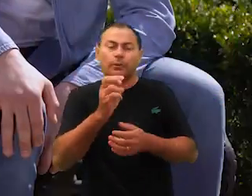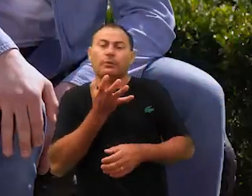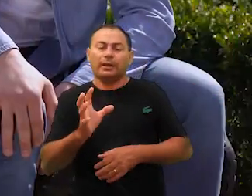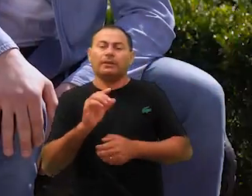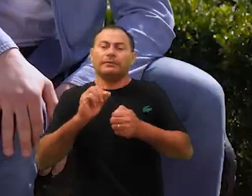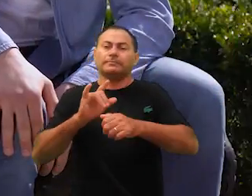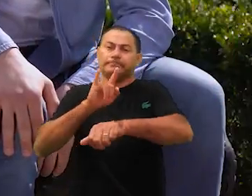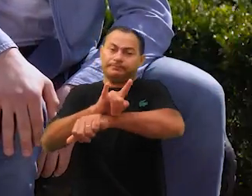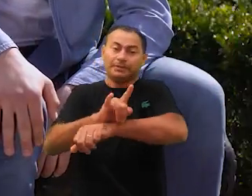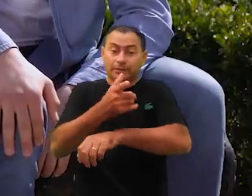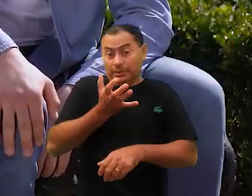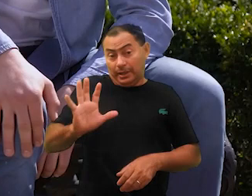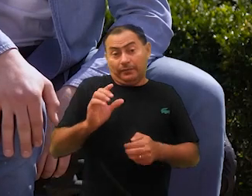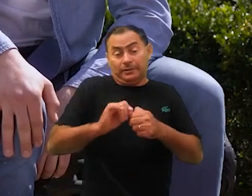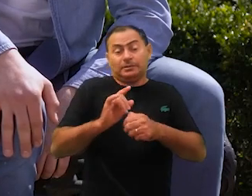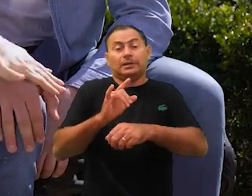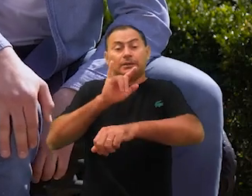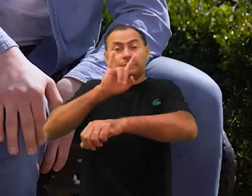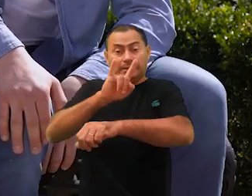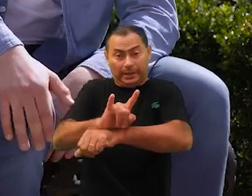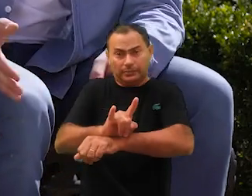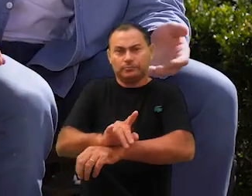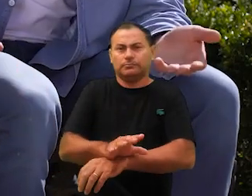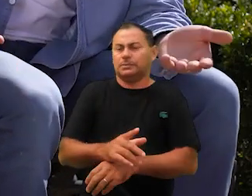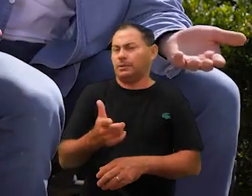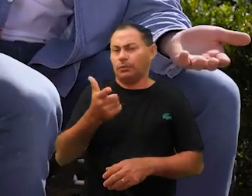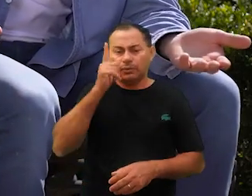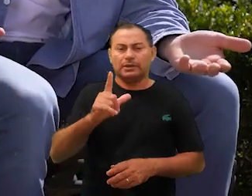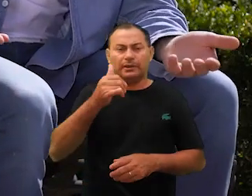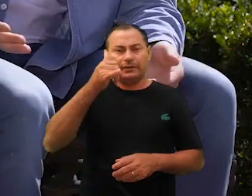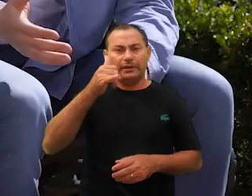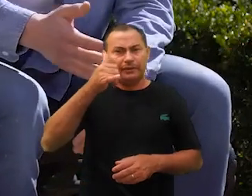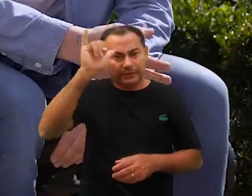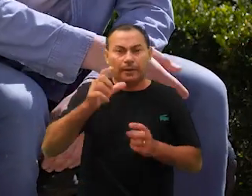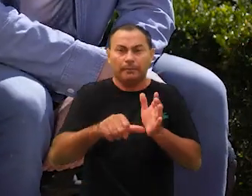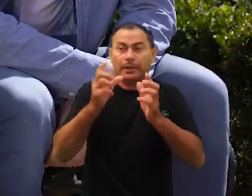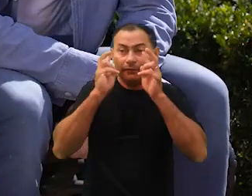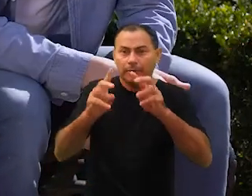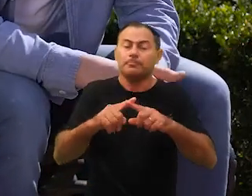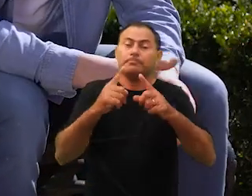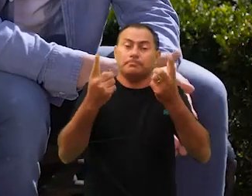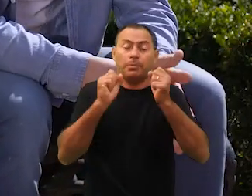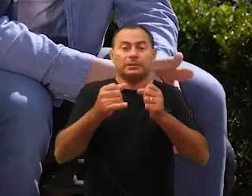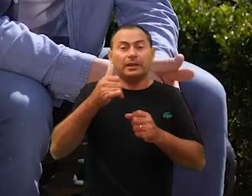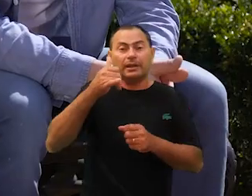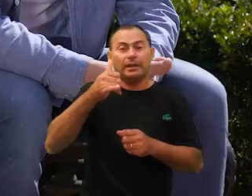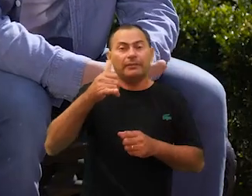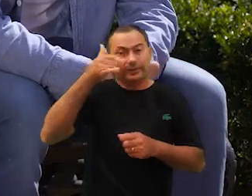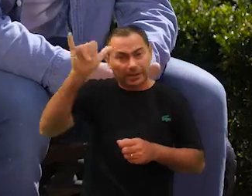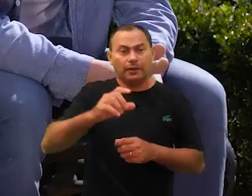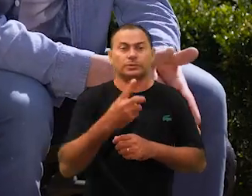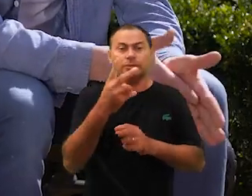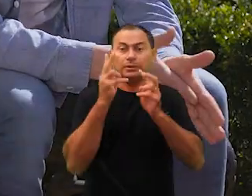quer cometer adultério? Se você não quer cometer adultério, talvez não consiga evitar o primeiro olhar, mas pode evitar